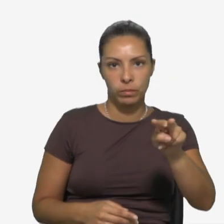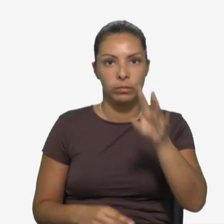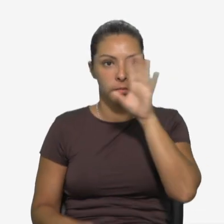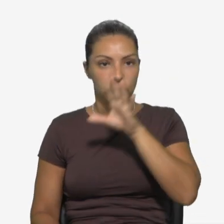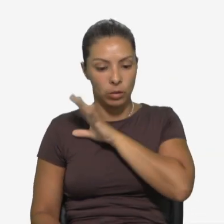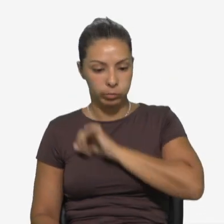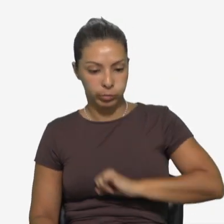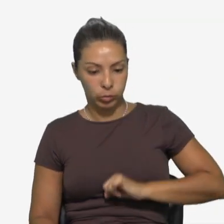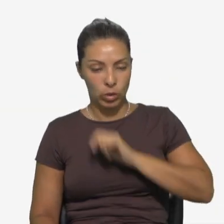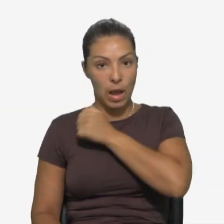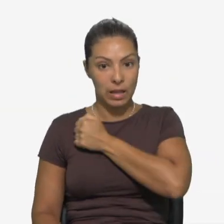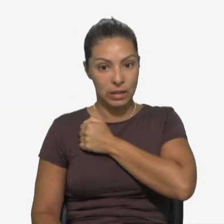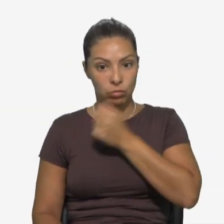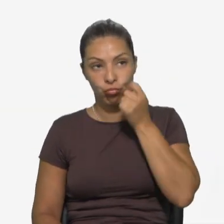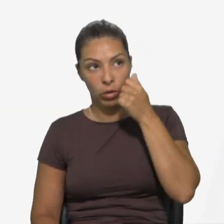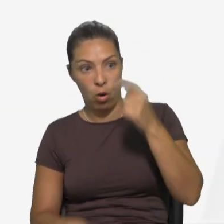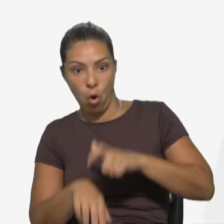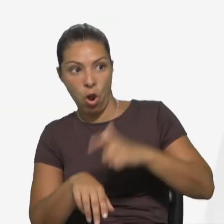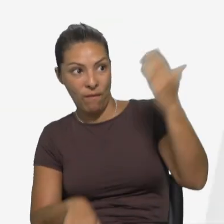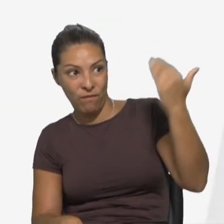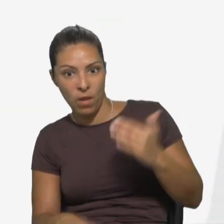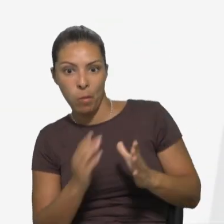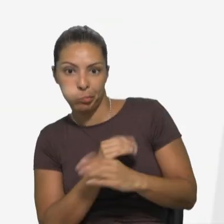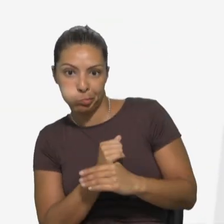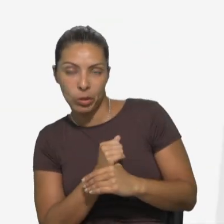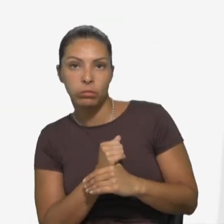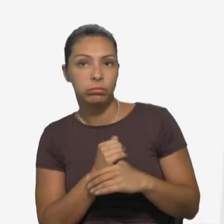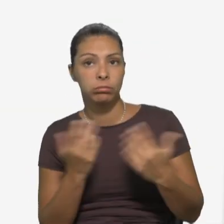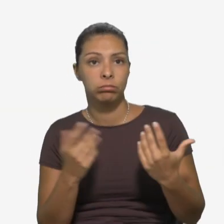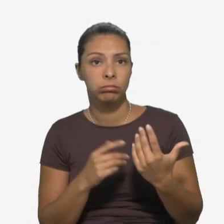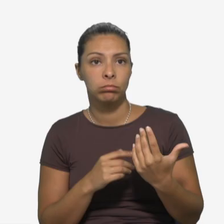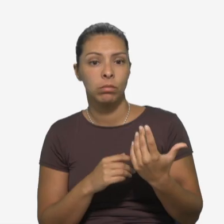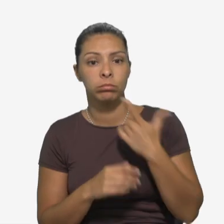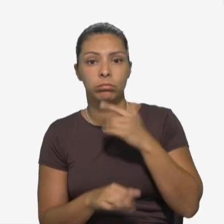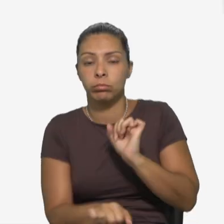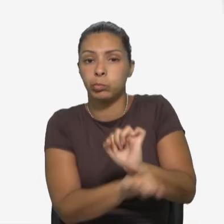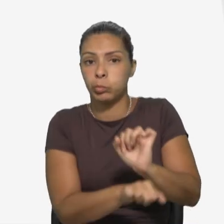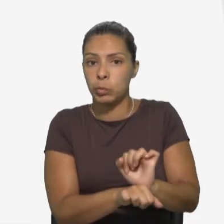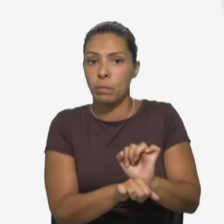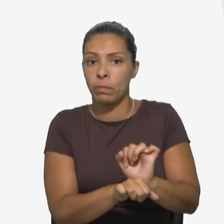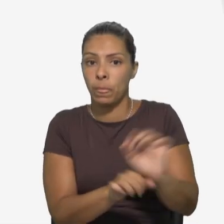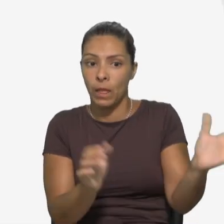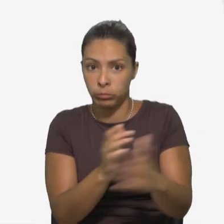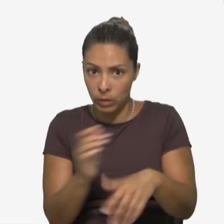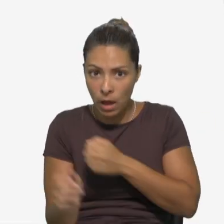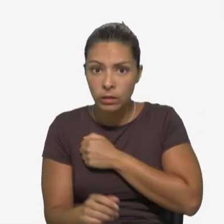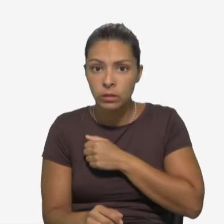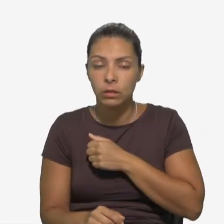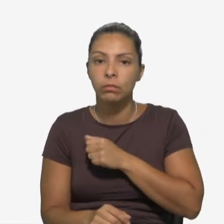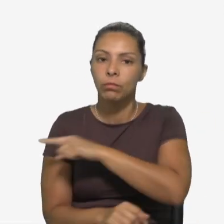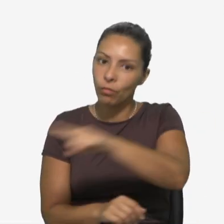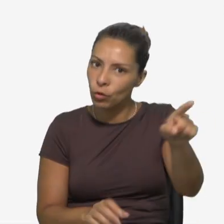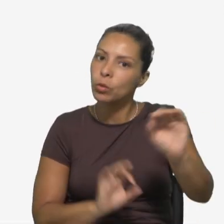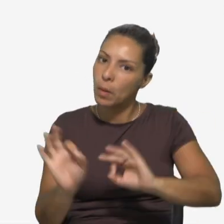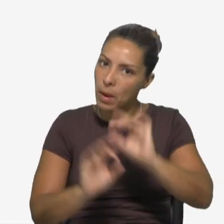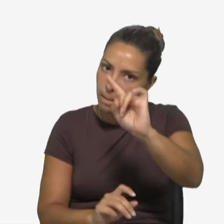casa soubesse a que hora viria o ladrão, não deixaria arrombar a sua casa. estai vós também preparados, porque na